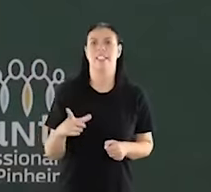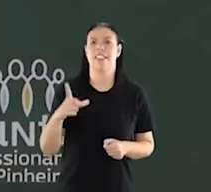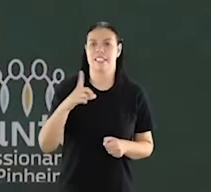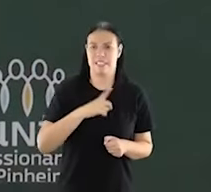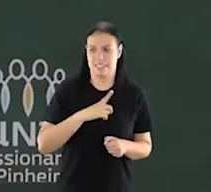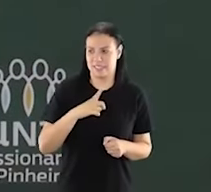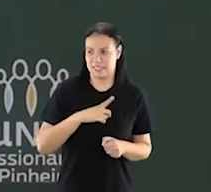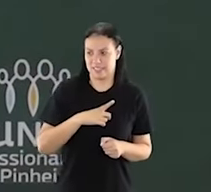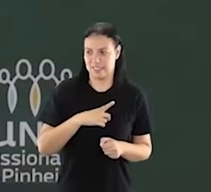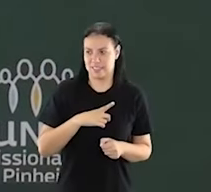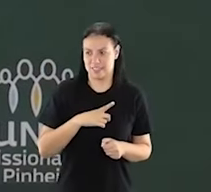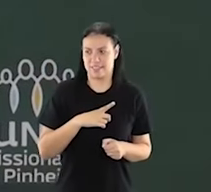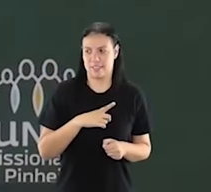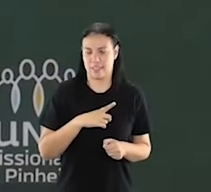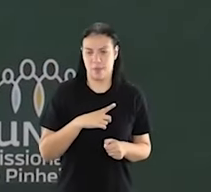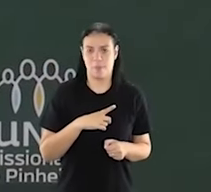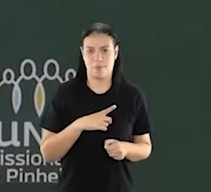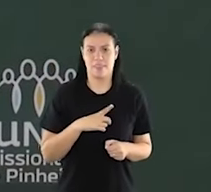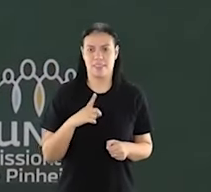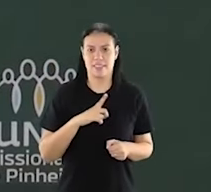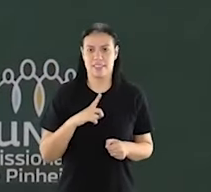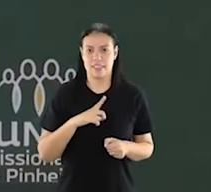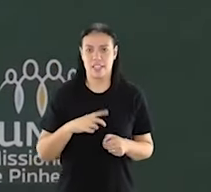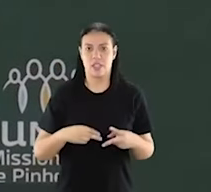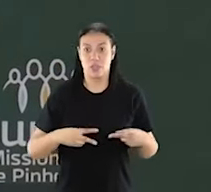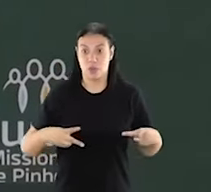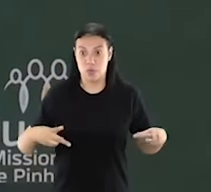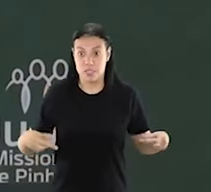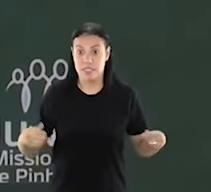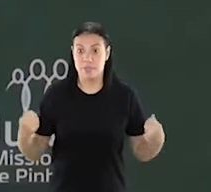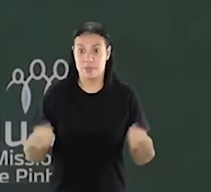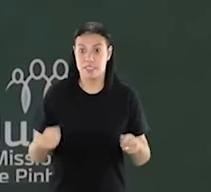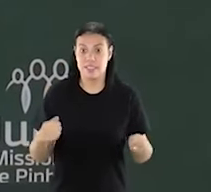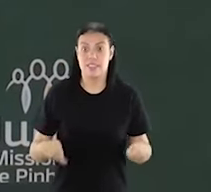esperar. Faça no tempo certo.